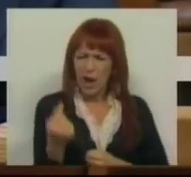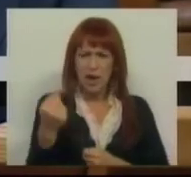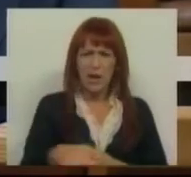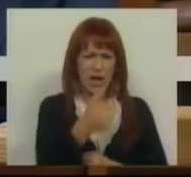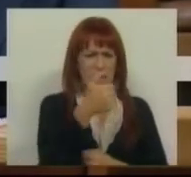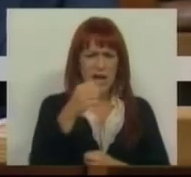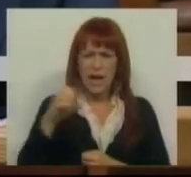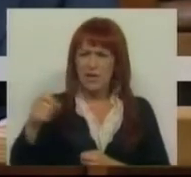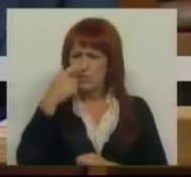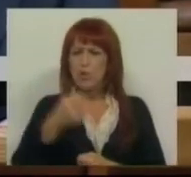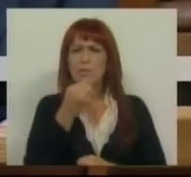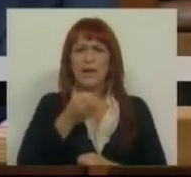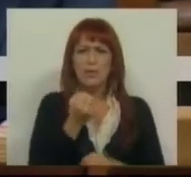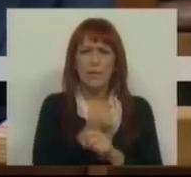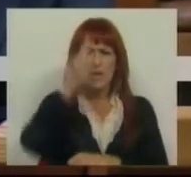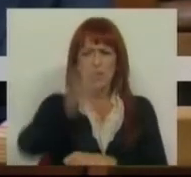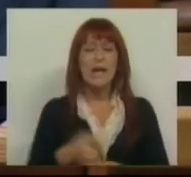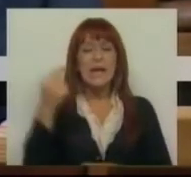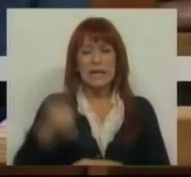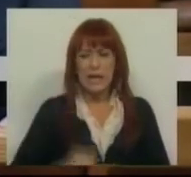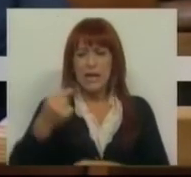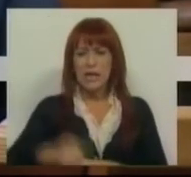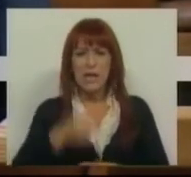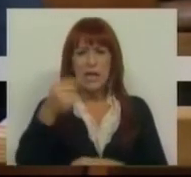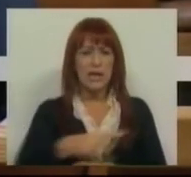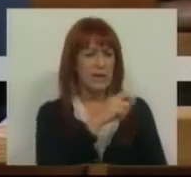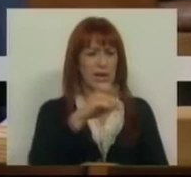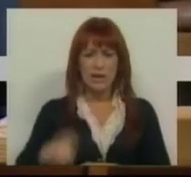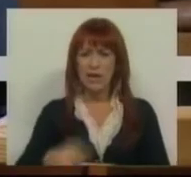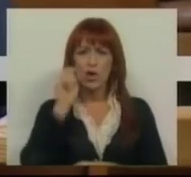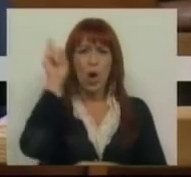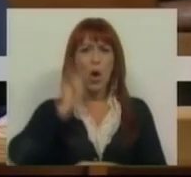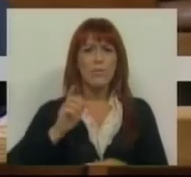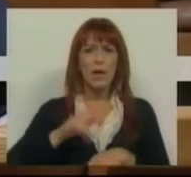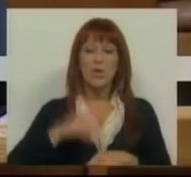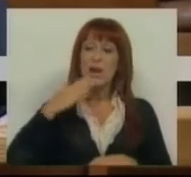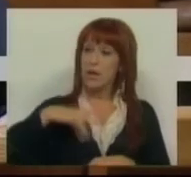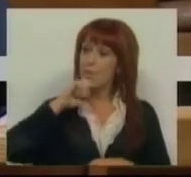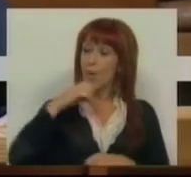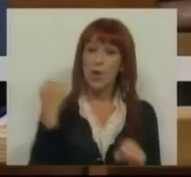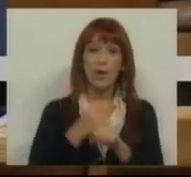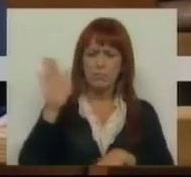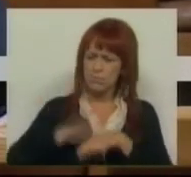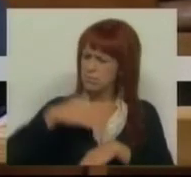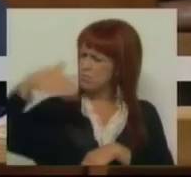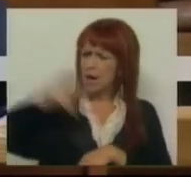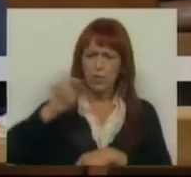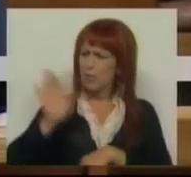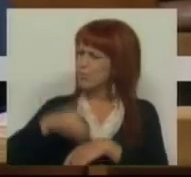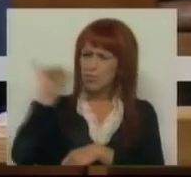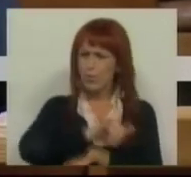500 postos de trabalho e vê a cada dia 300 portugueses e portuguesas em idade ativa a abandonar o